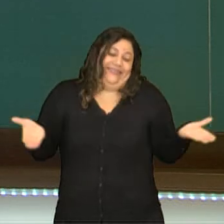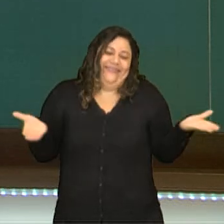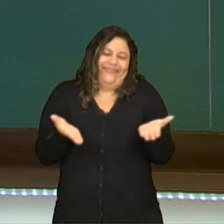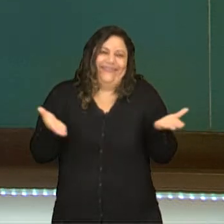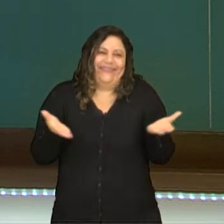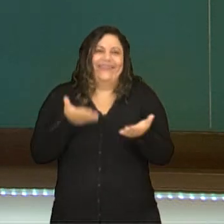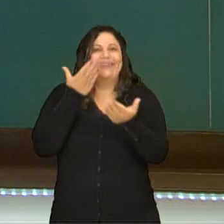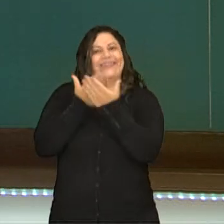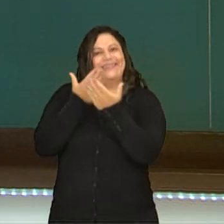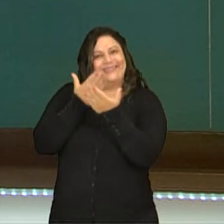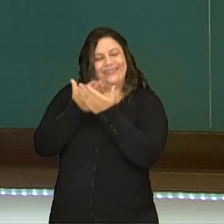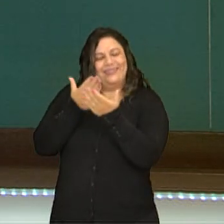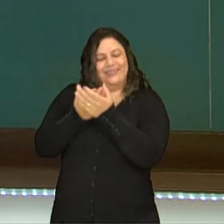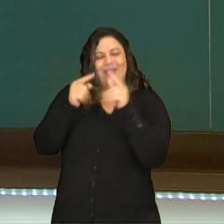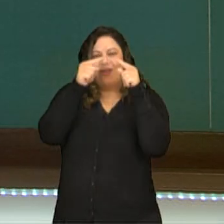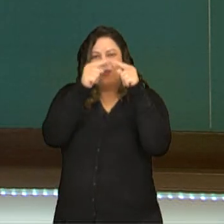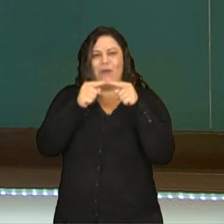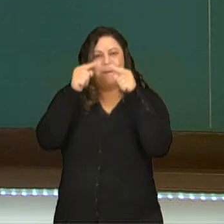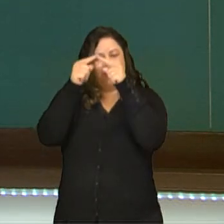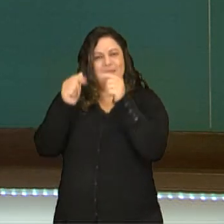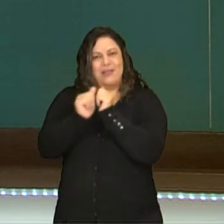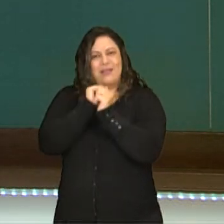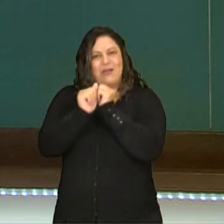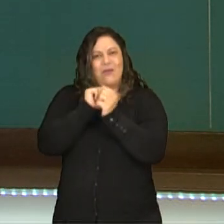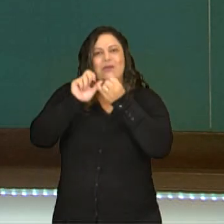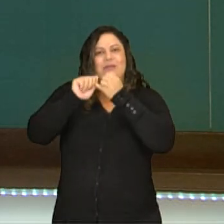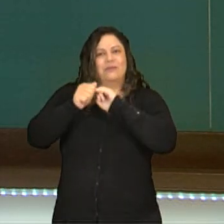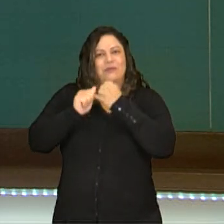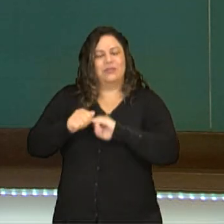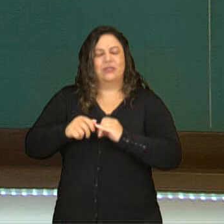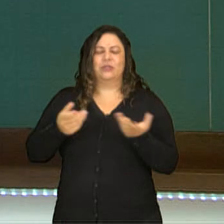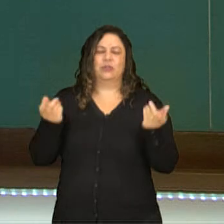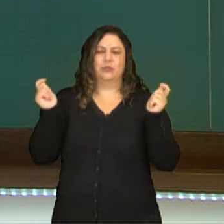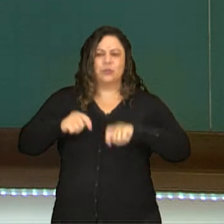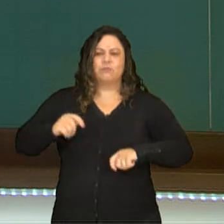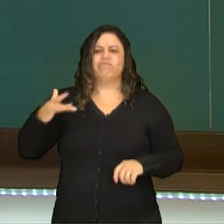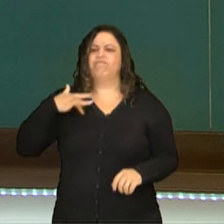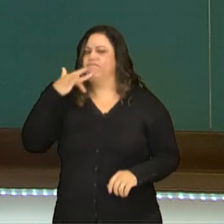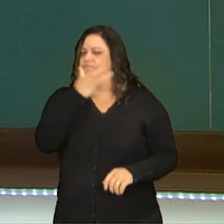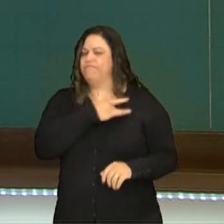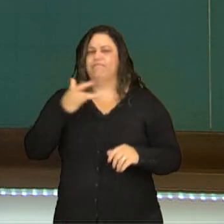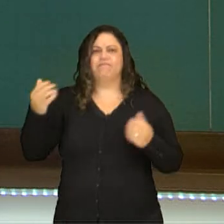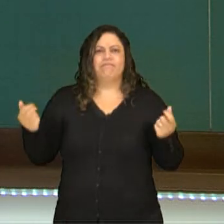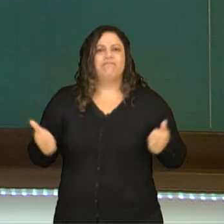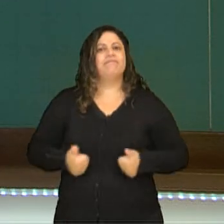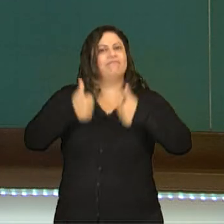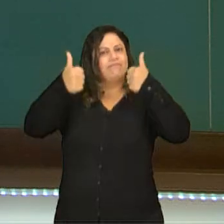aula a combinação do arroz e feijão, o quanto é nutritivo, o quanto é importante, o quanto tem vantagem.